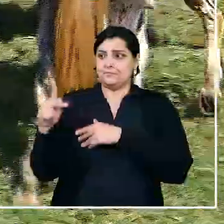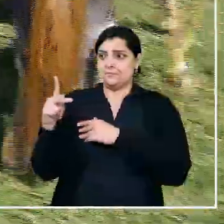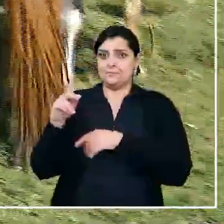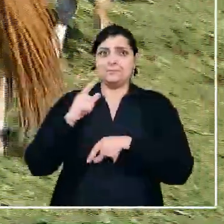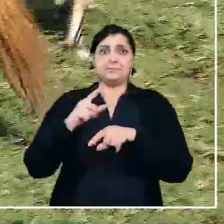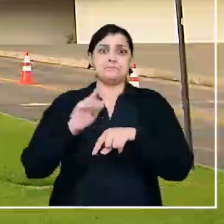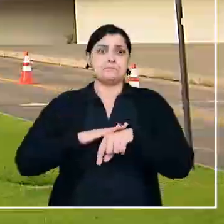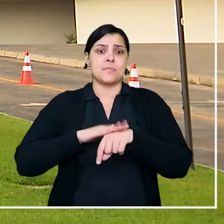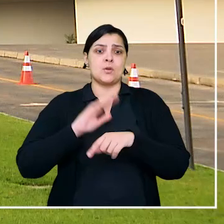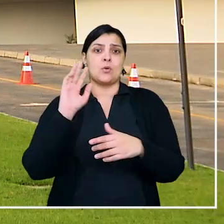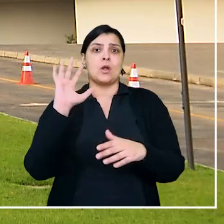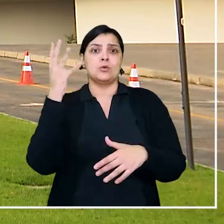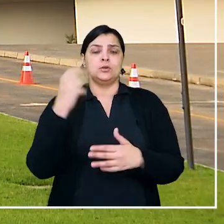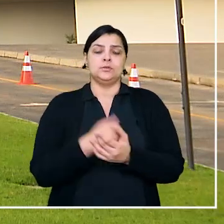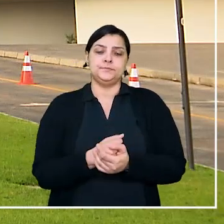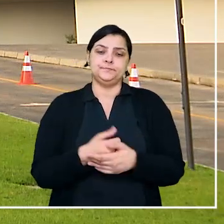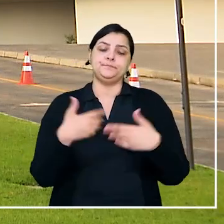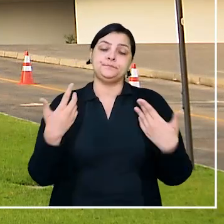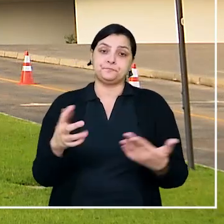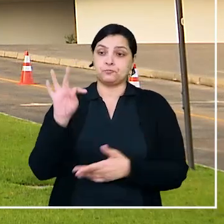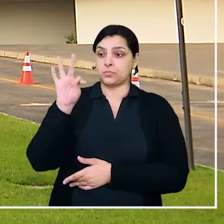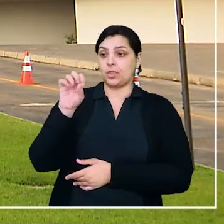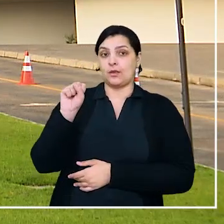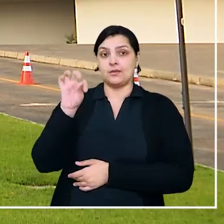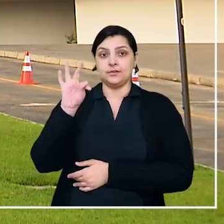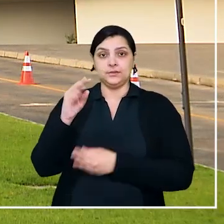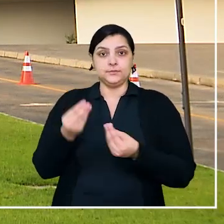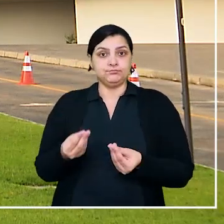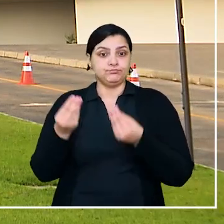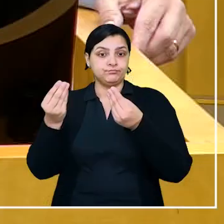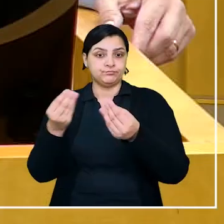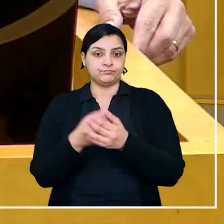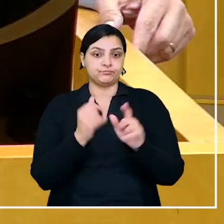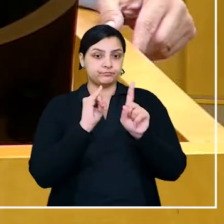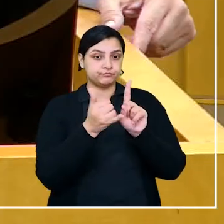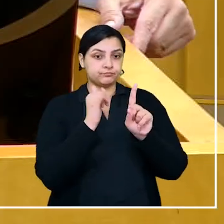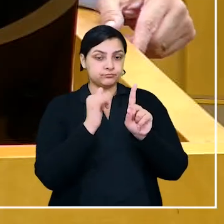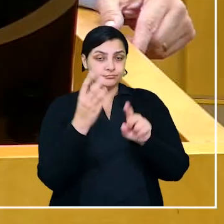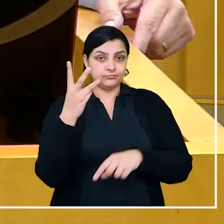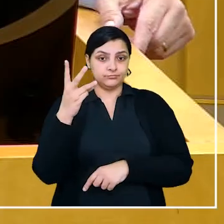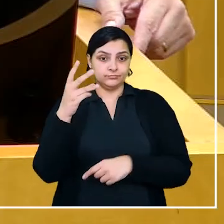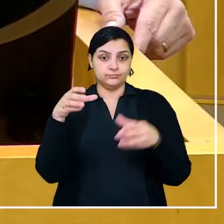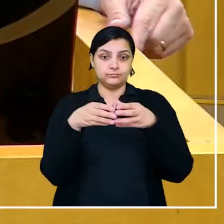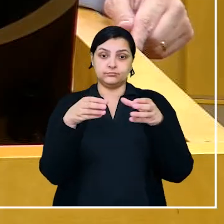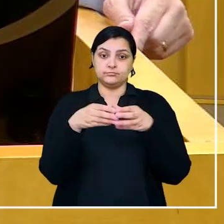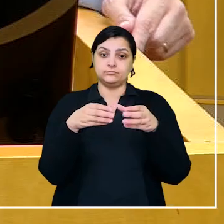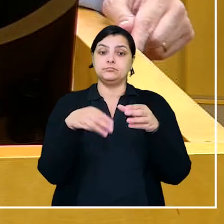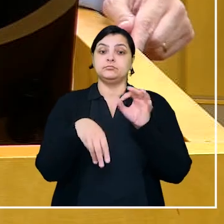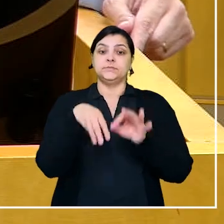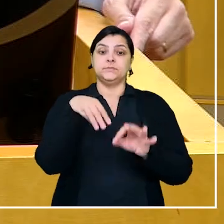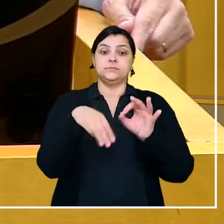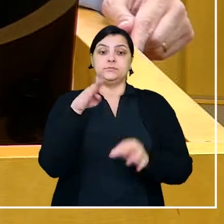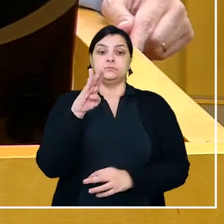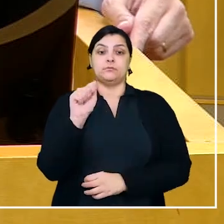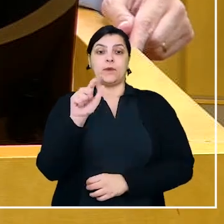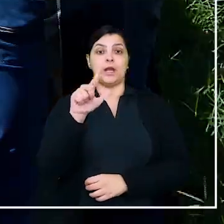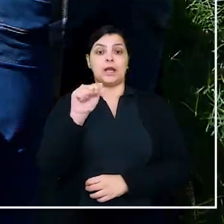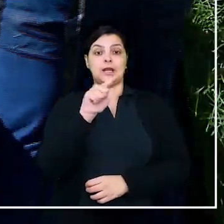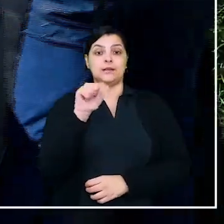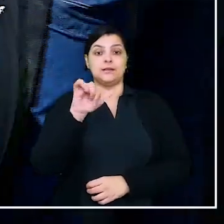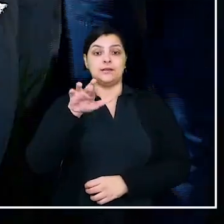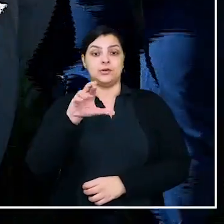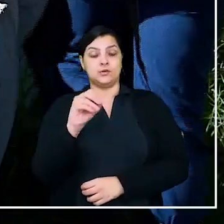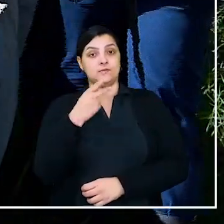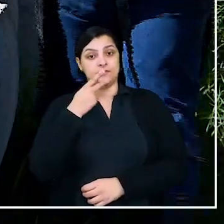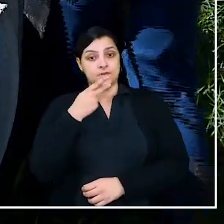responsabilizado pelo ocorrido. O caso chegou então ao Tribunal Superior do Trabalho. O relator na terceira turma foi o ministro Alberto Balazeiro.